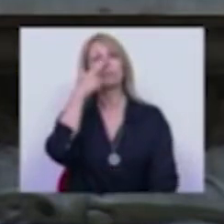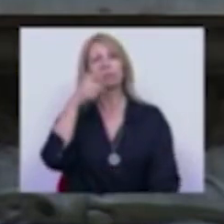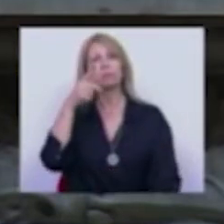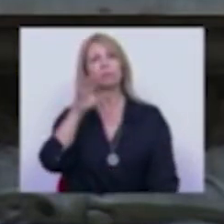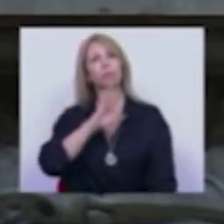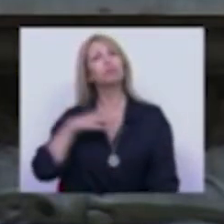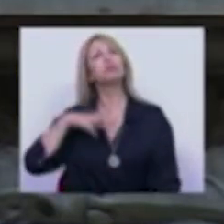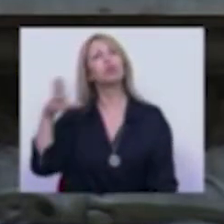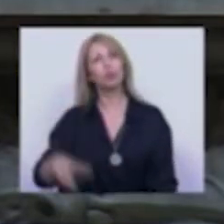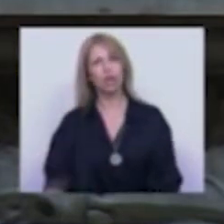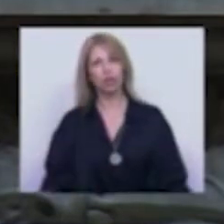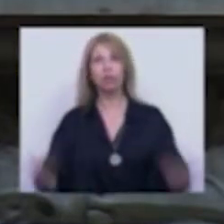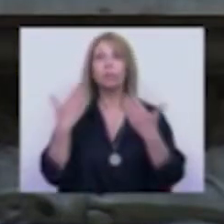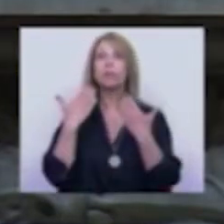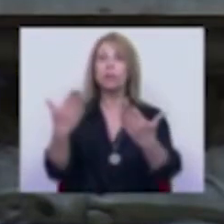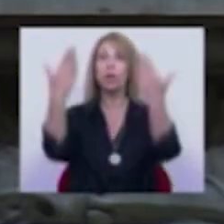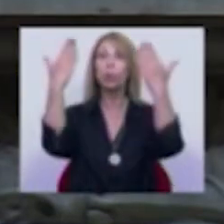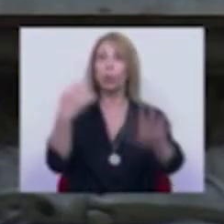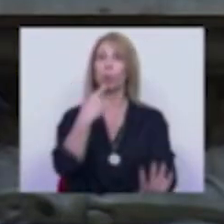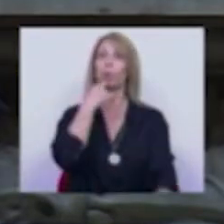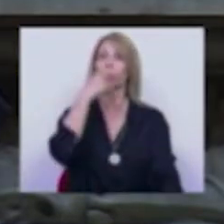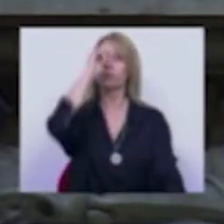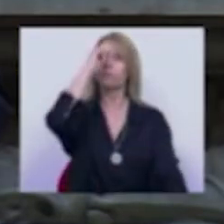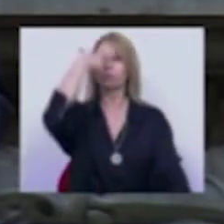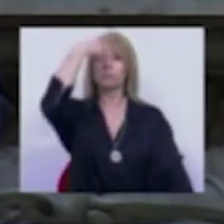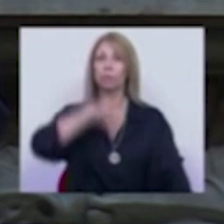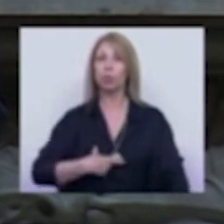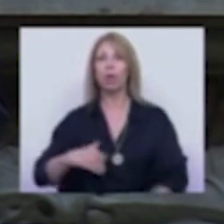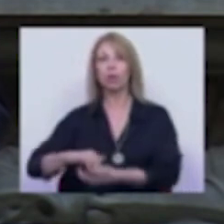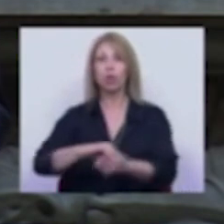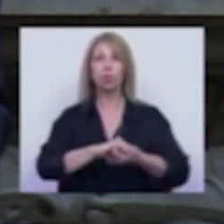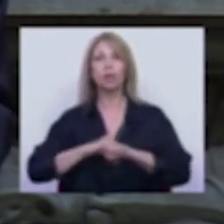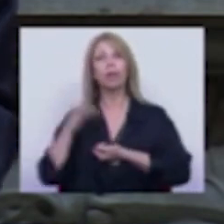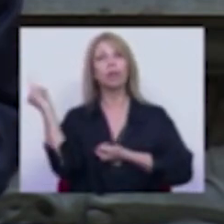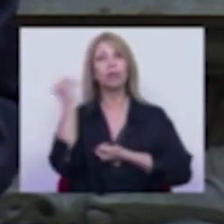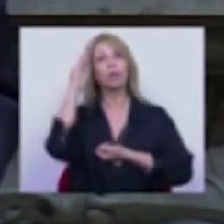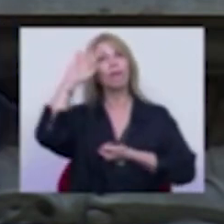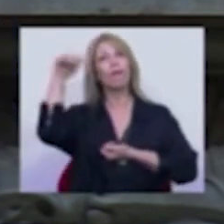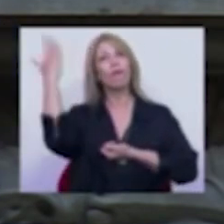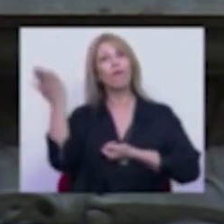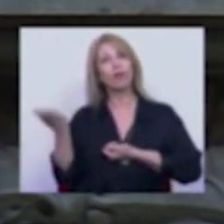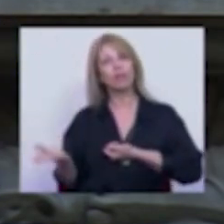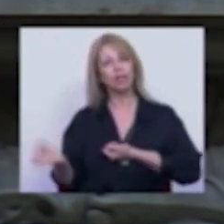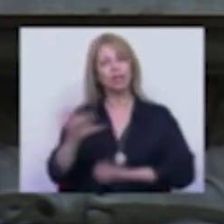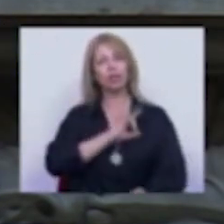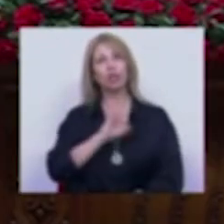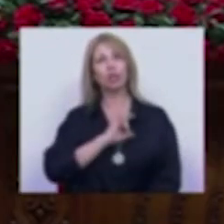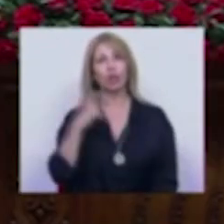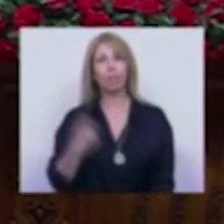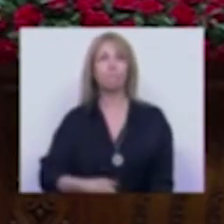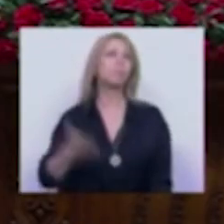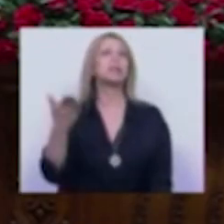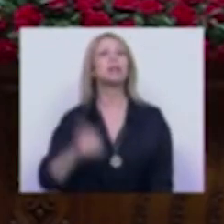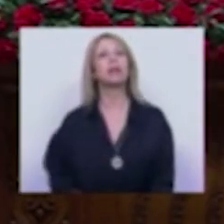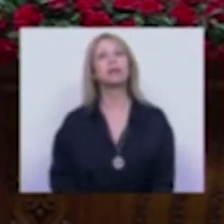Saúdo com elevada consideração pessoal e solidariedade institucional, Vossa Excelência, Senhor Presidente, e